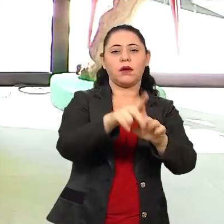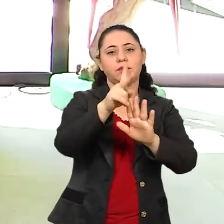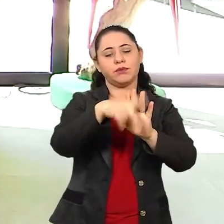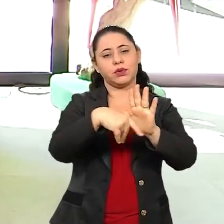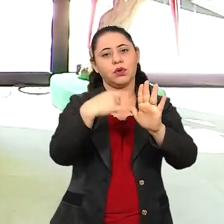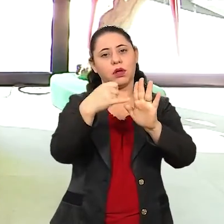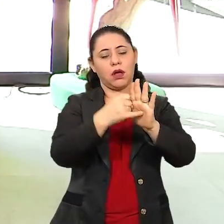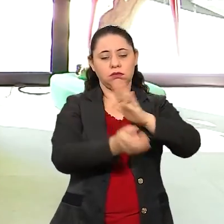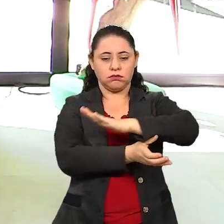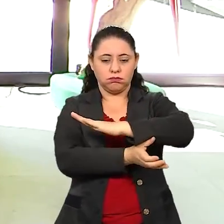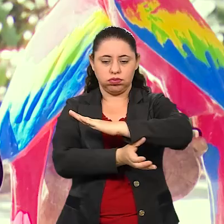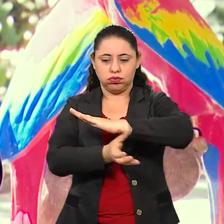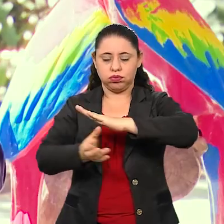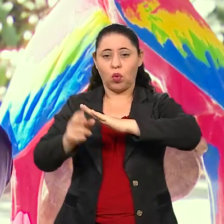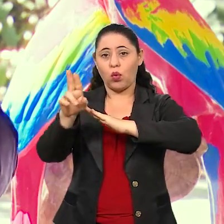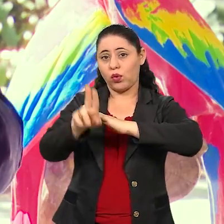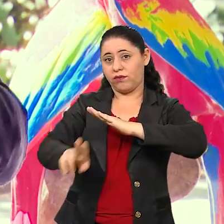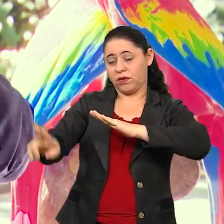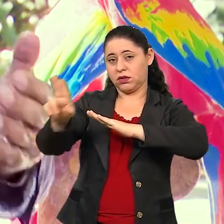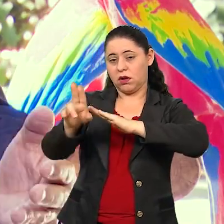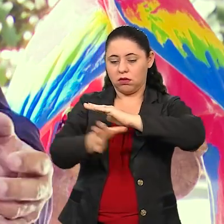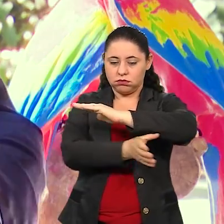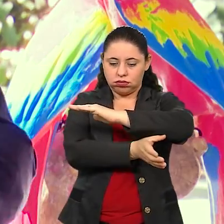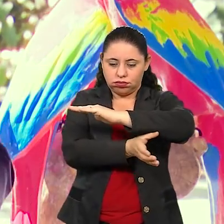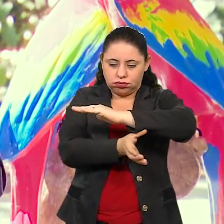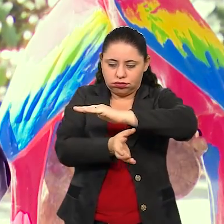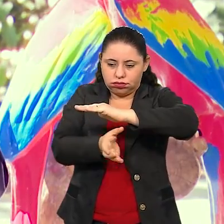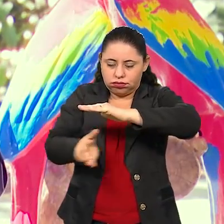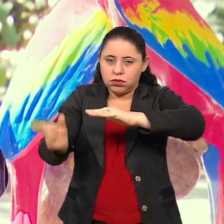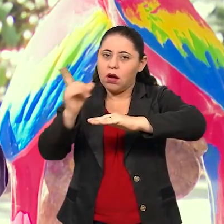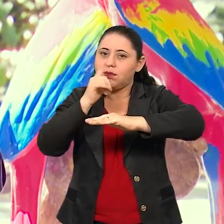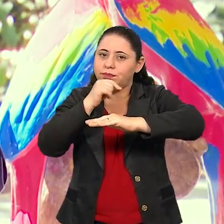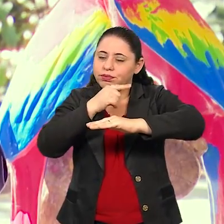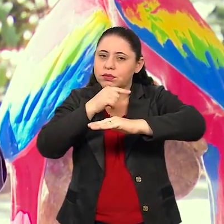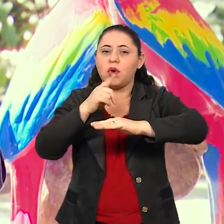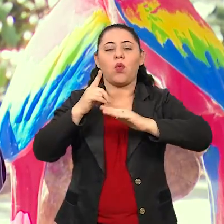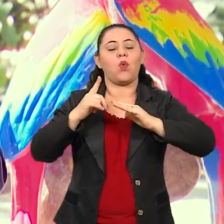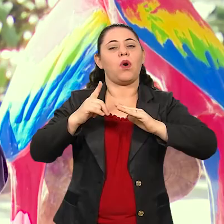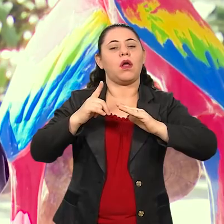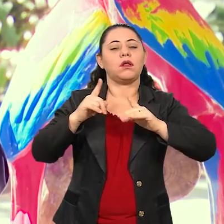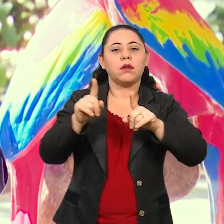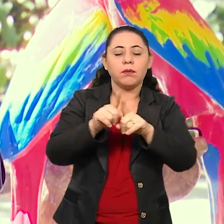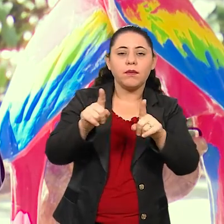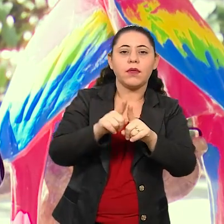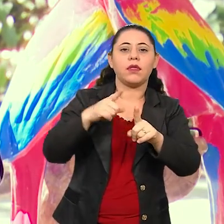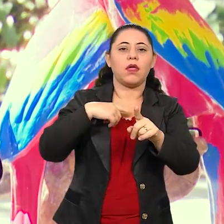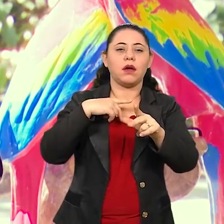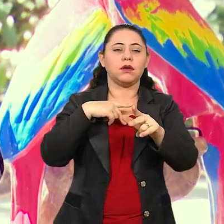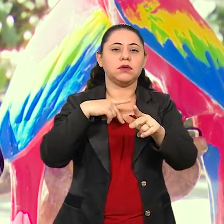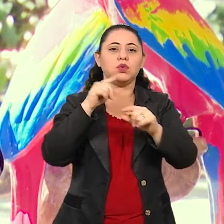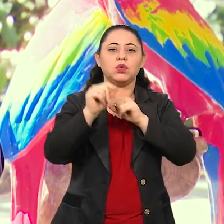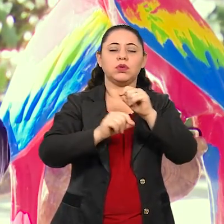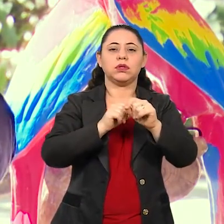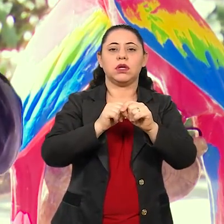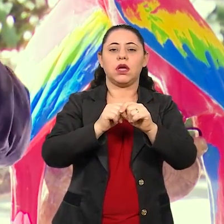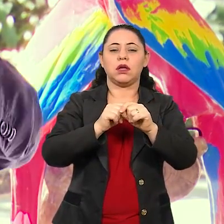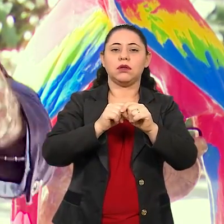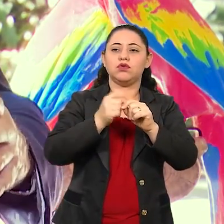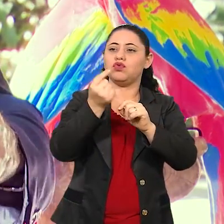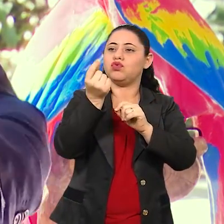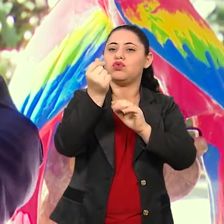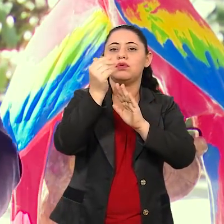você tem um programa de saneamento que vai universalizar esgotamento você tem fobia digital você